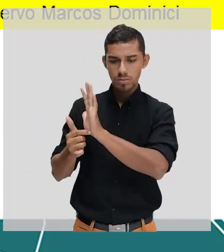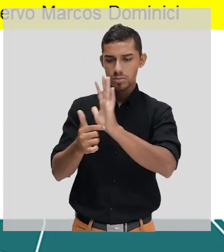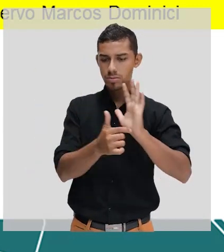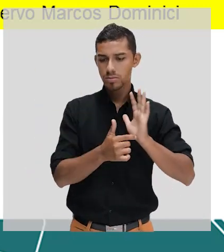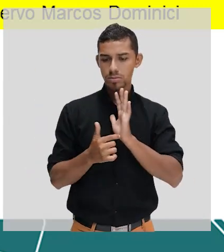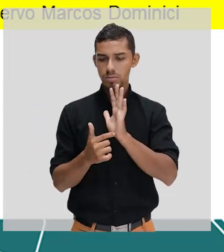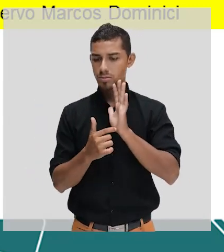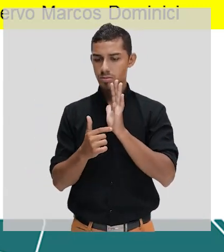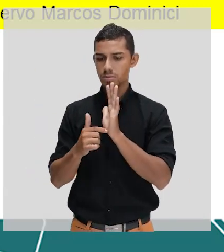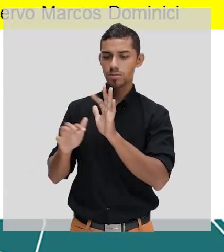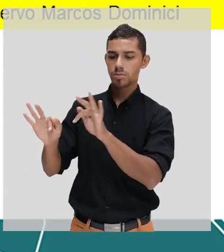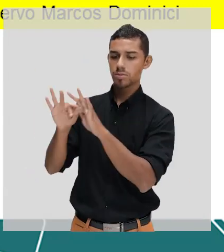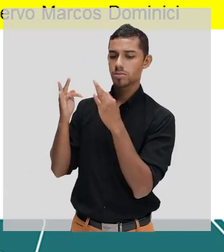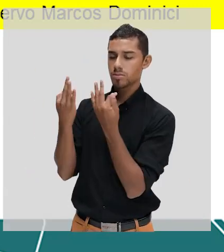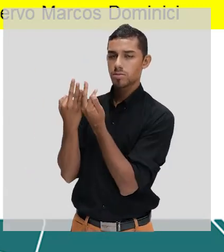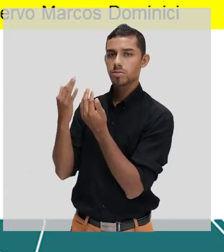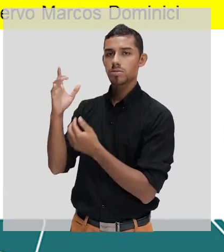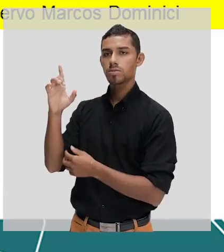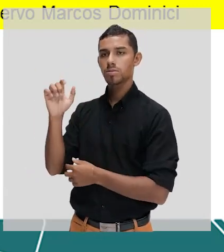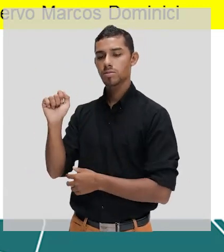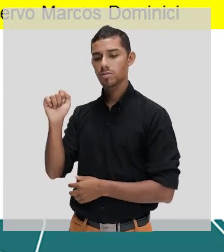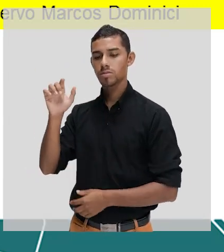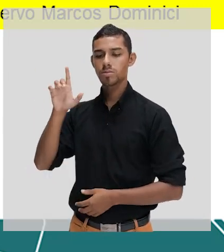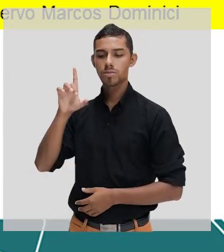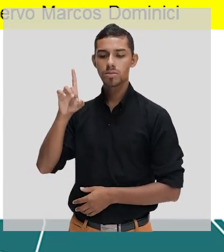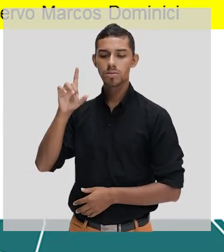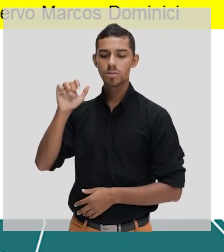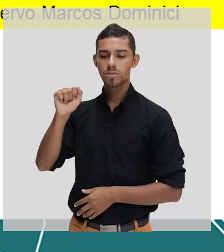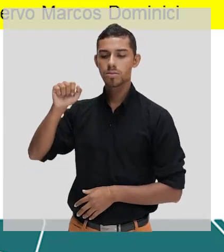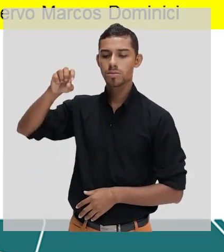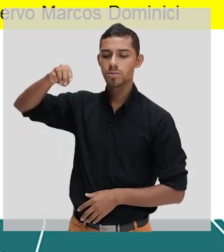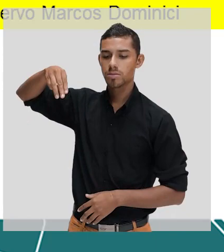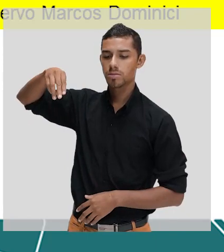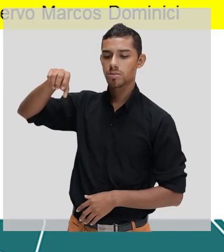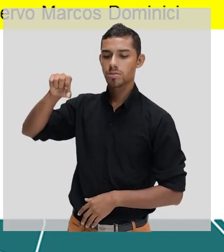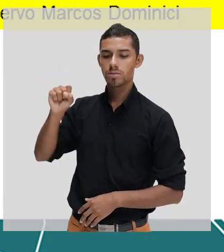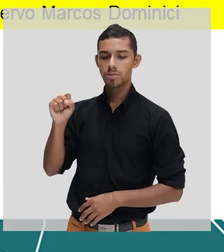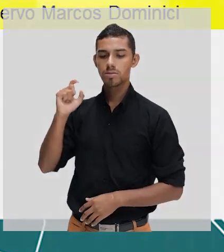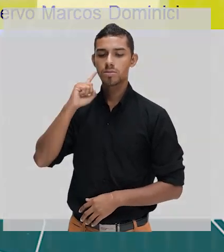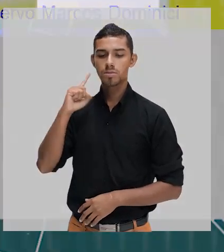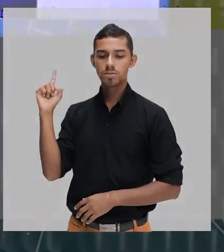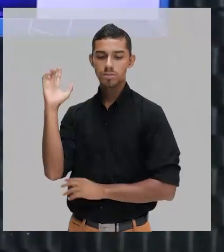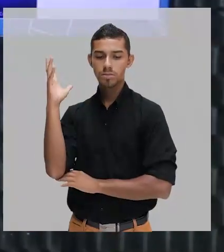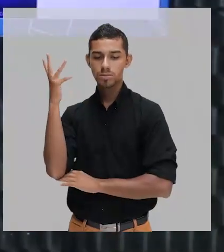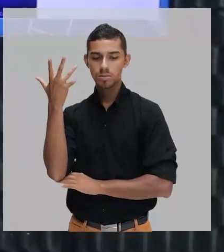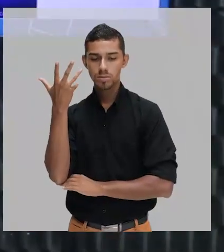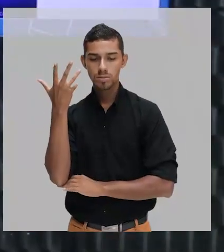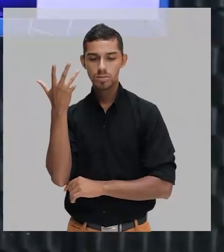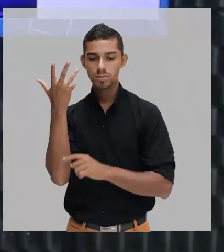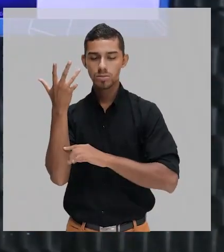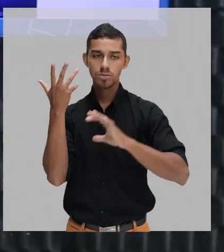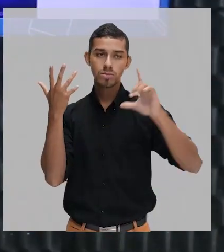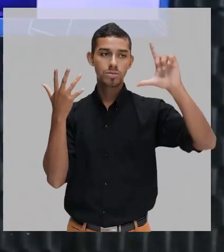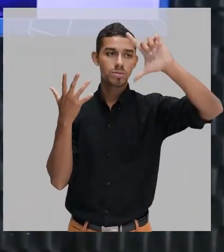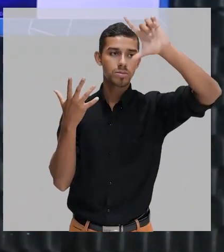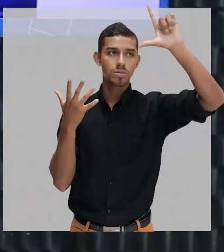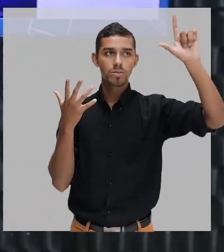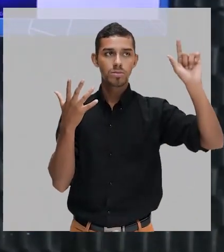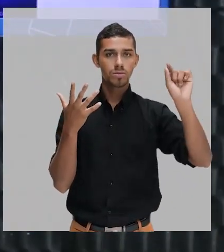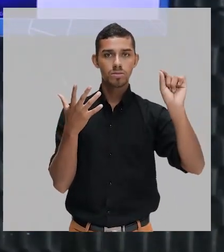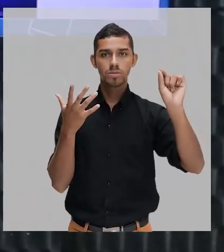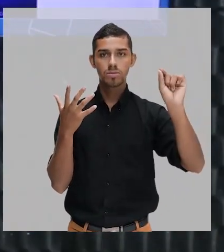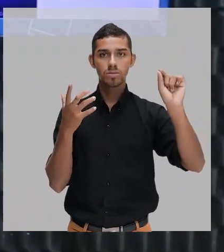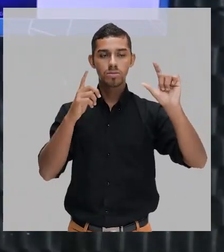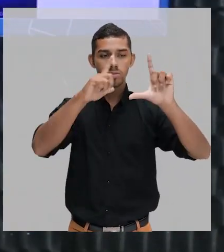Arte da família Adams, uma árvore com uma lua, né, e deixava transparente para um coro atrás. Quer dizer, a proposta do cenário depende